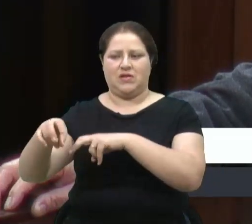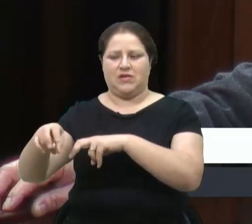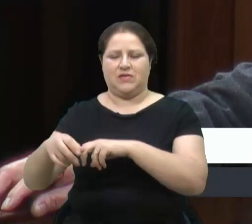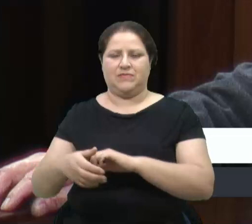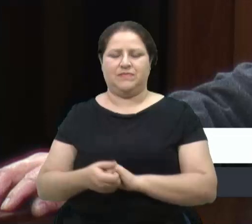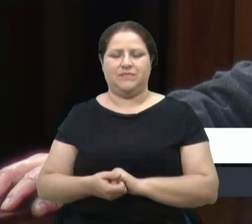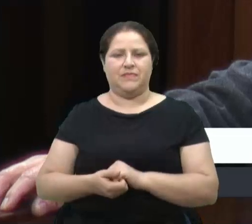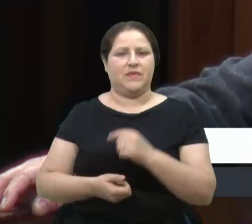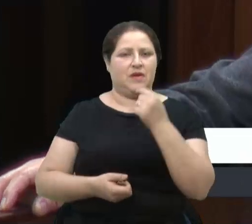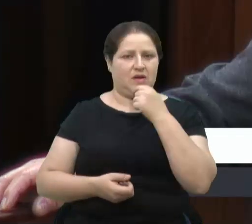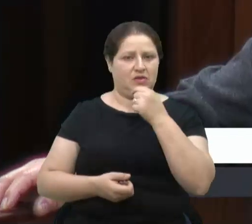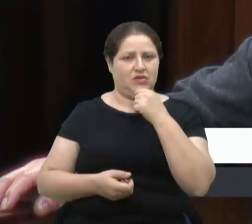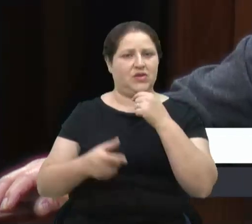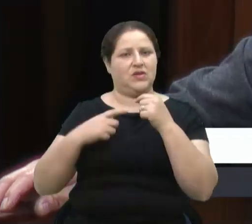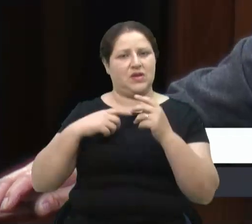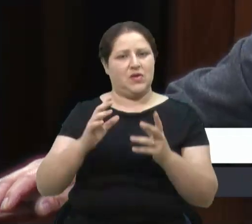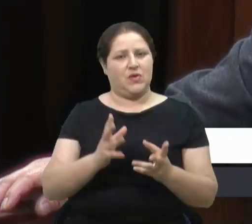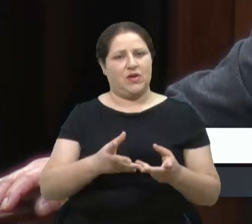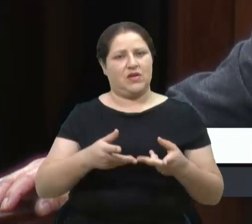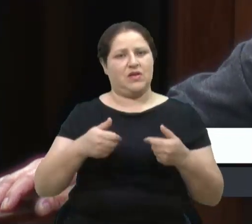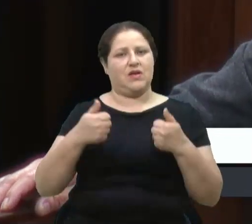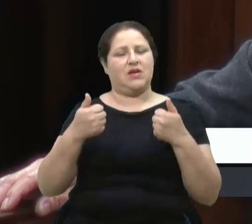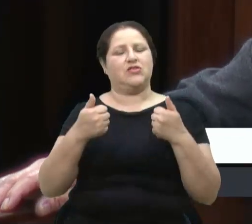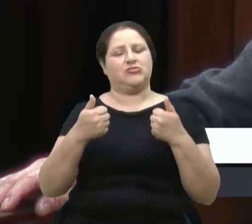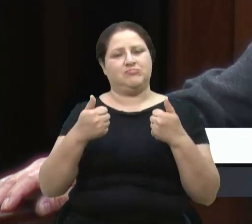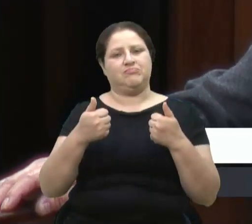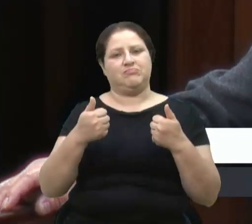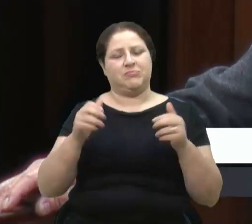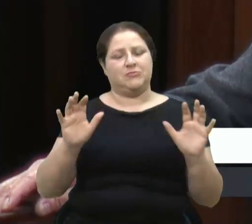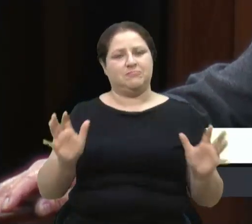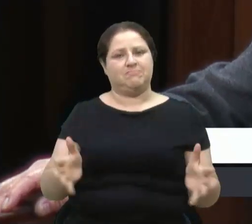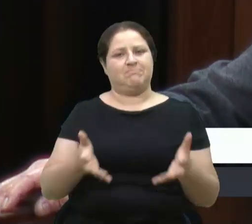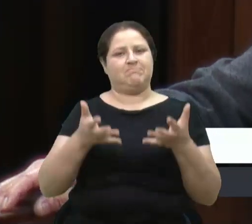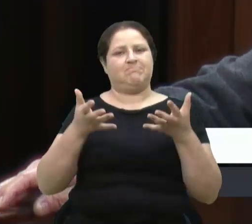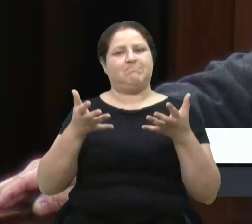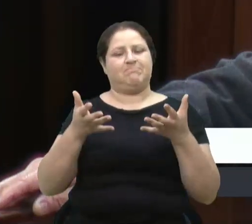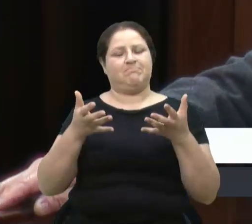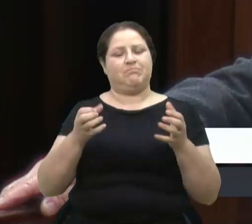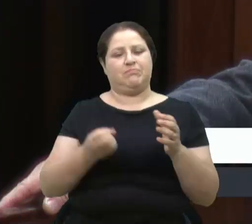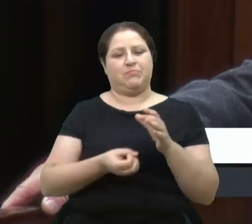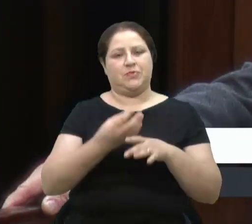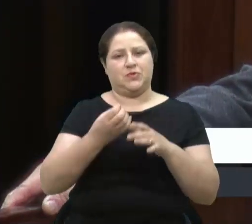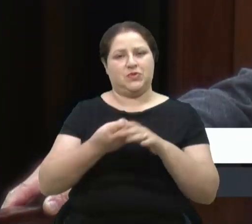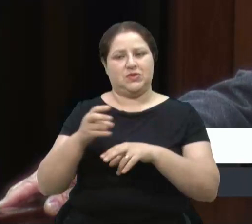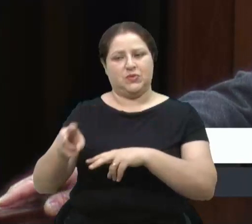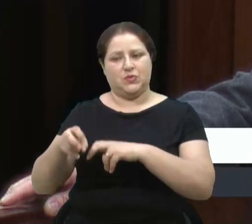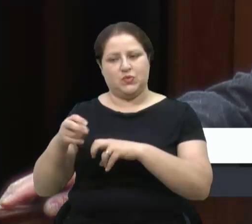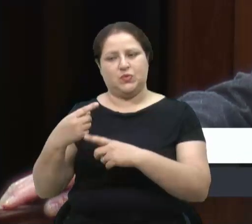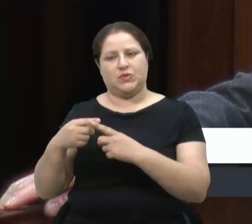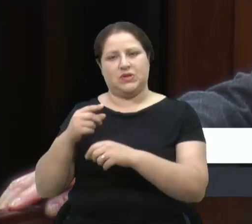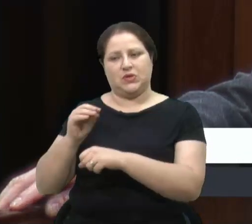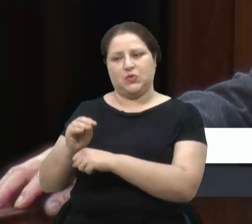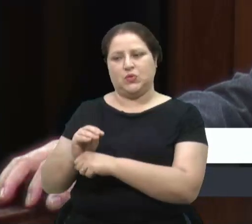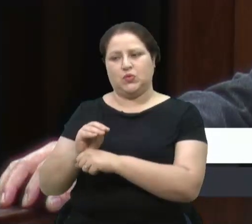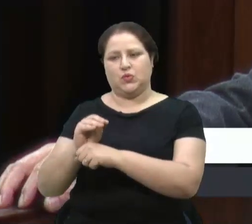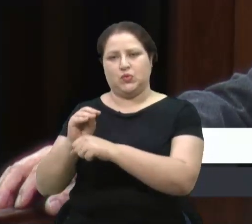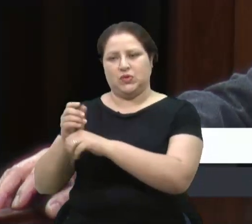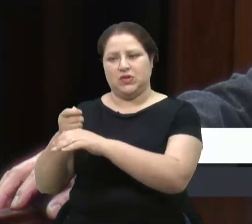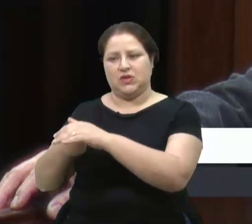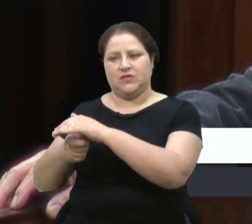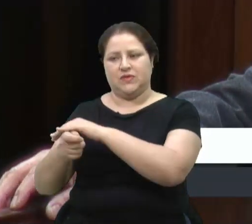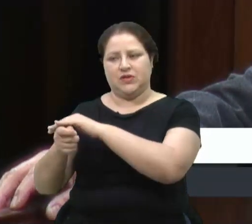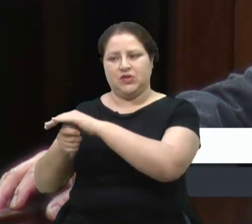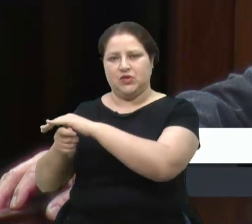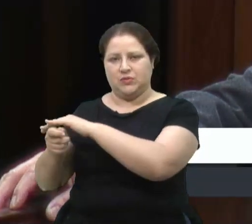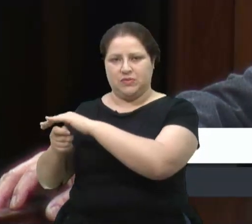a qualidade a pujança na sua produção agrícola pelo cuidado pelos investimentos e acima de tudo